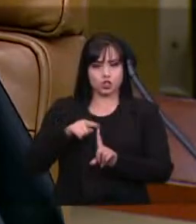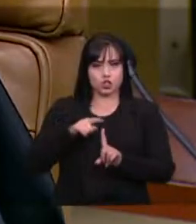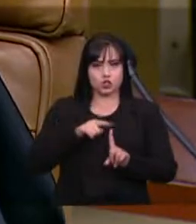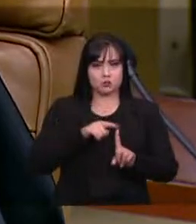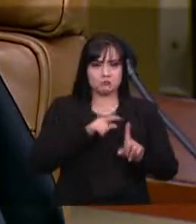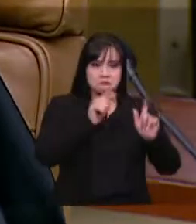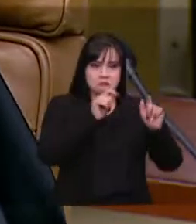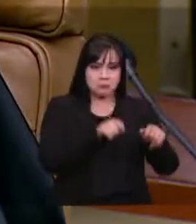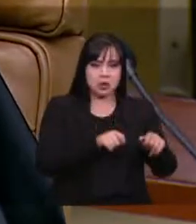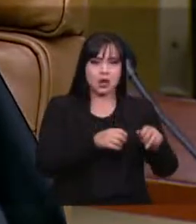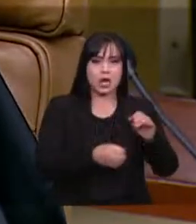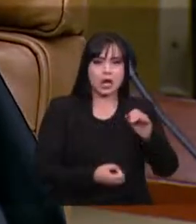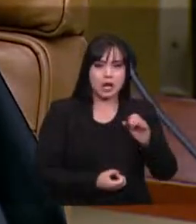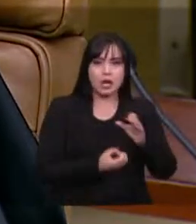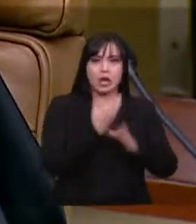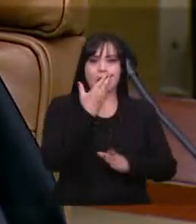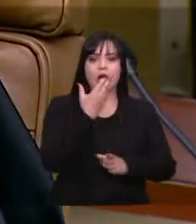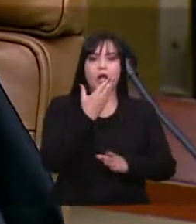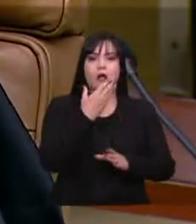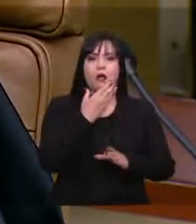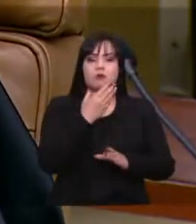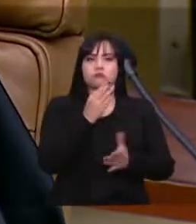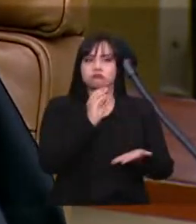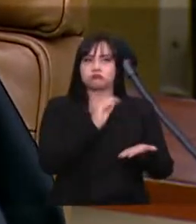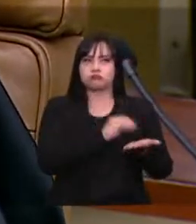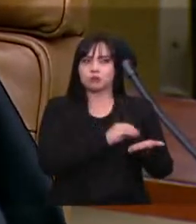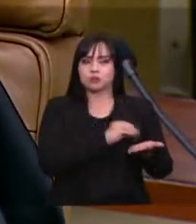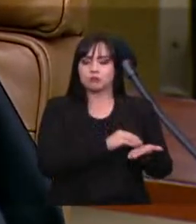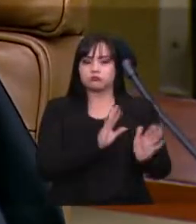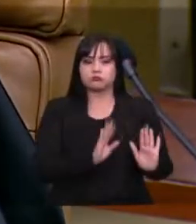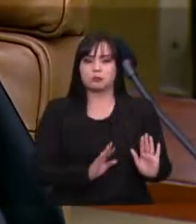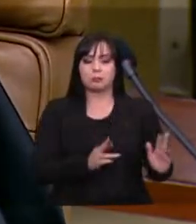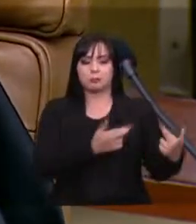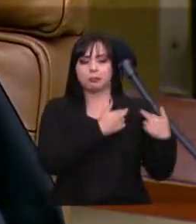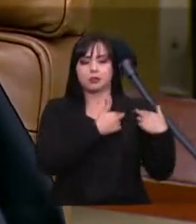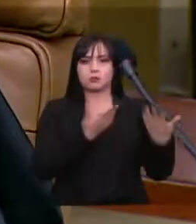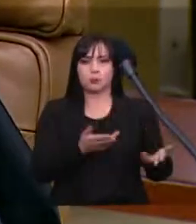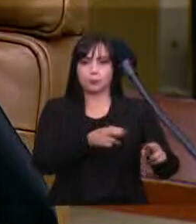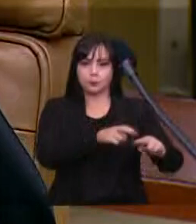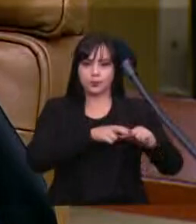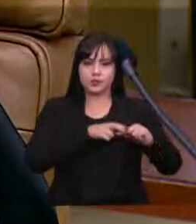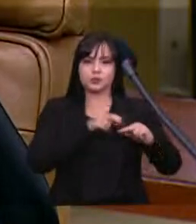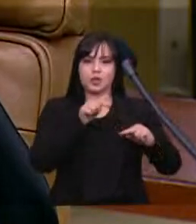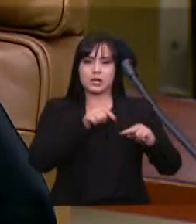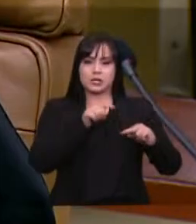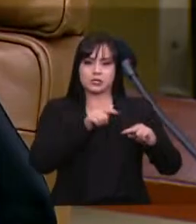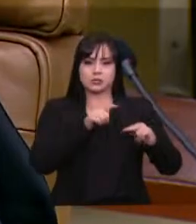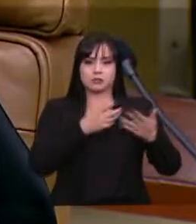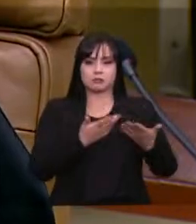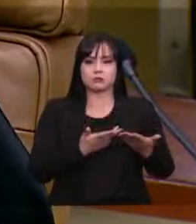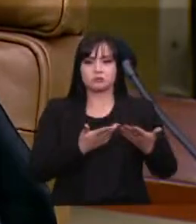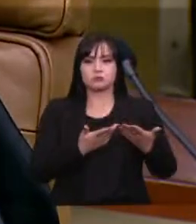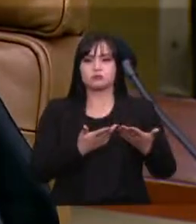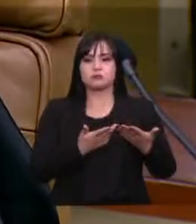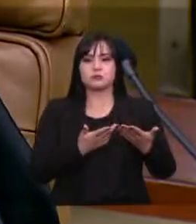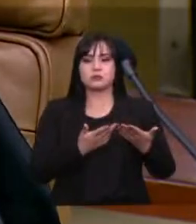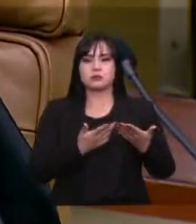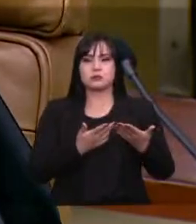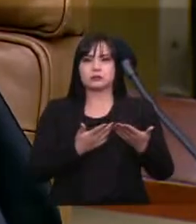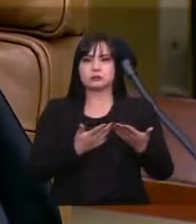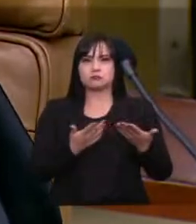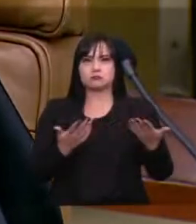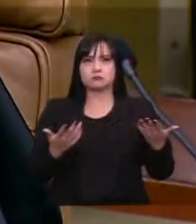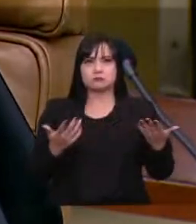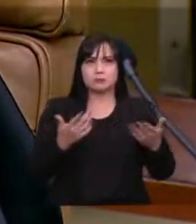mecanismo criaram um vácuo de responsabilização e portanto esse esforço abissal esta